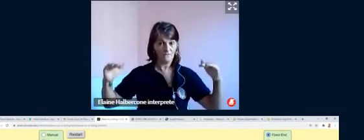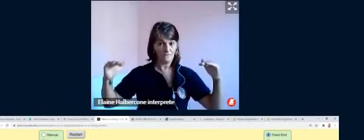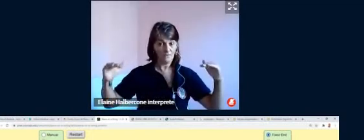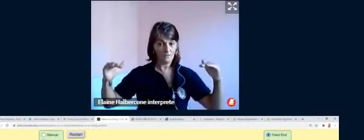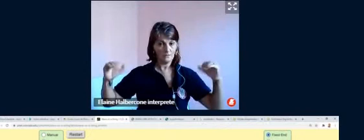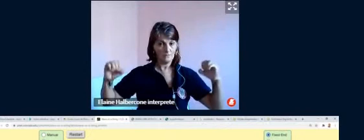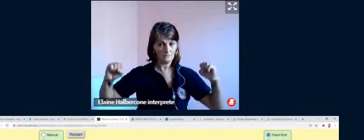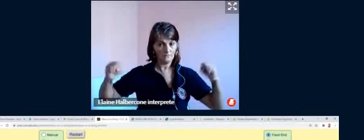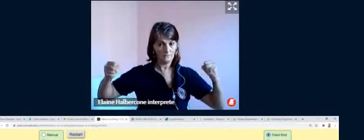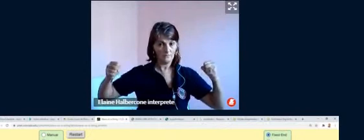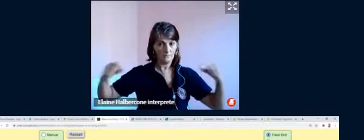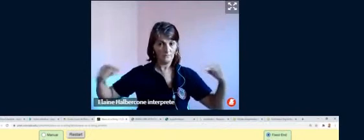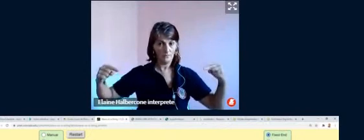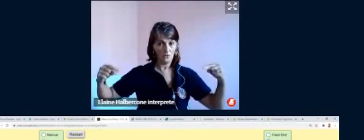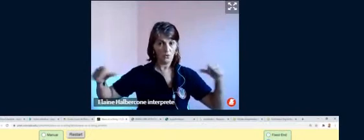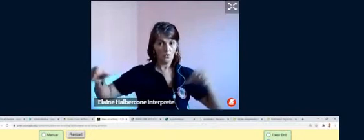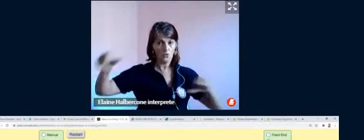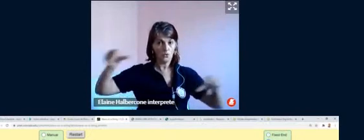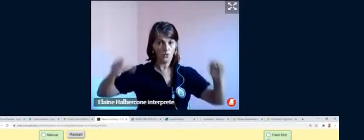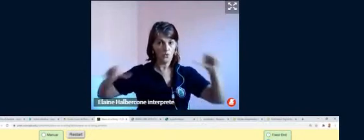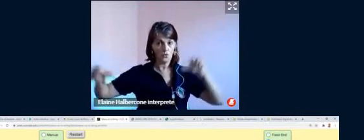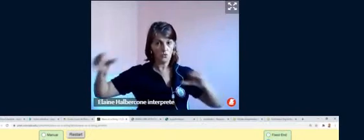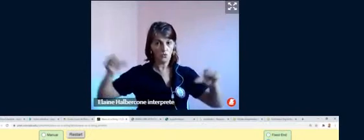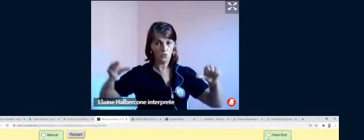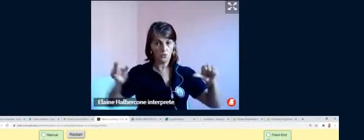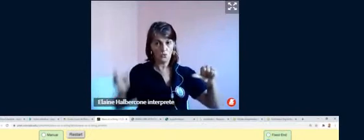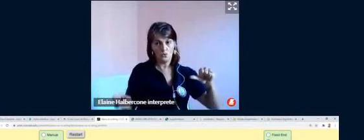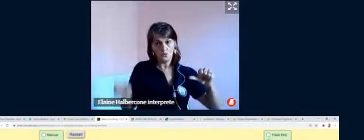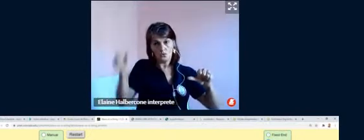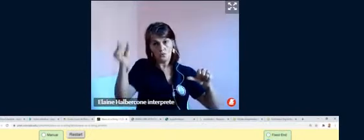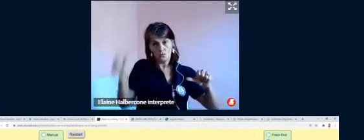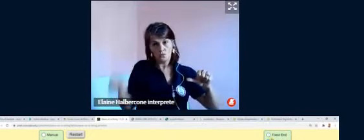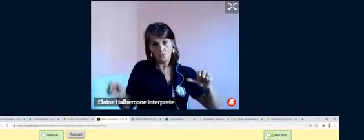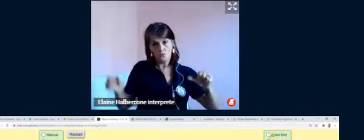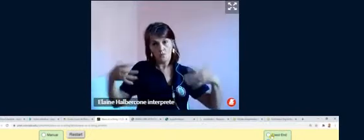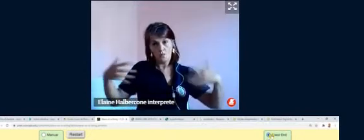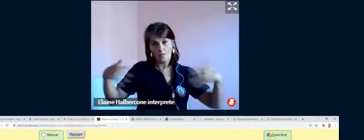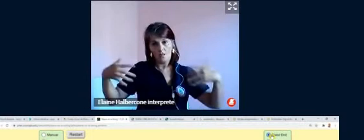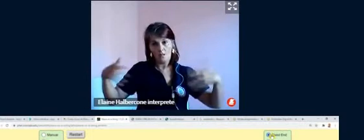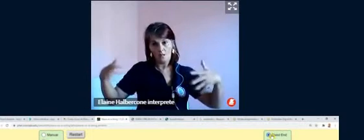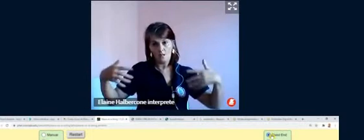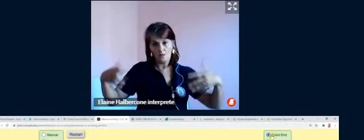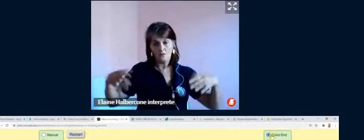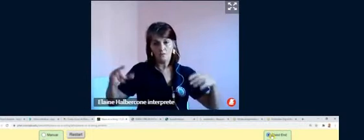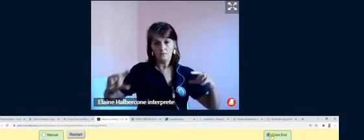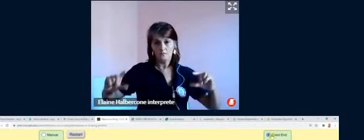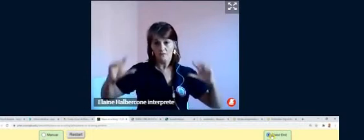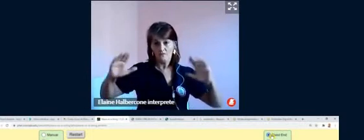travada. Eu vou trocar para algo que está solto. Ó, estava